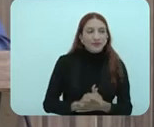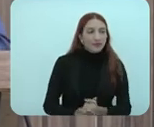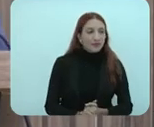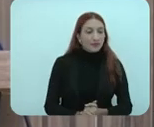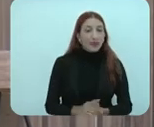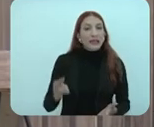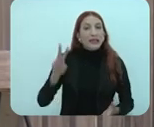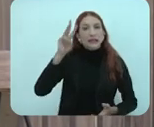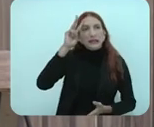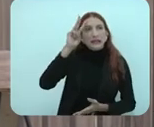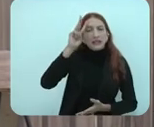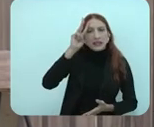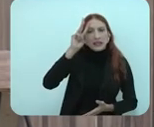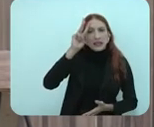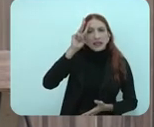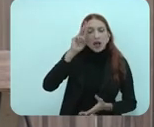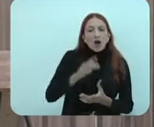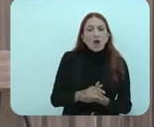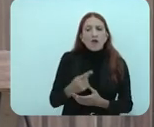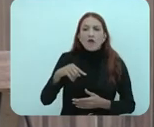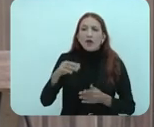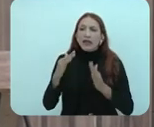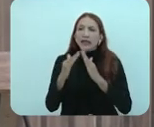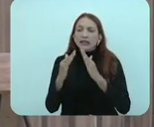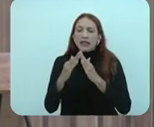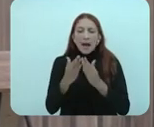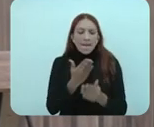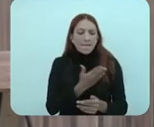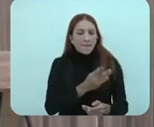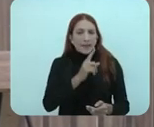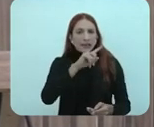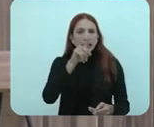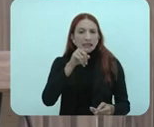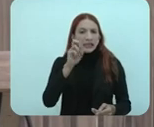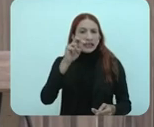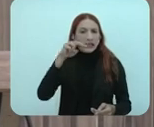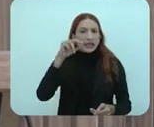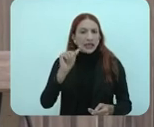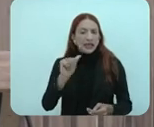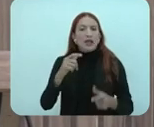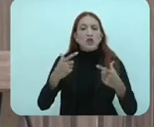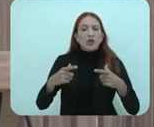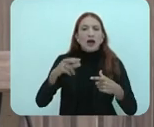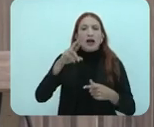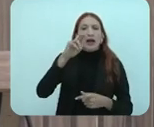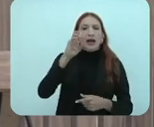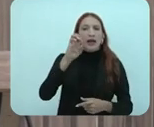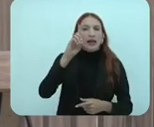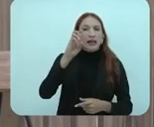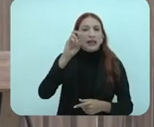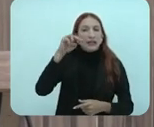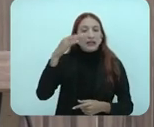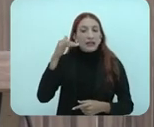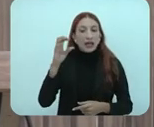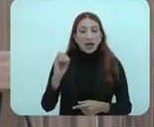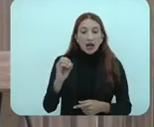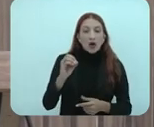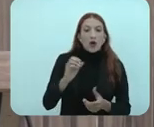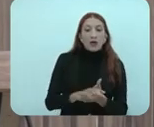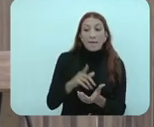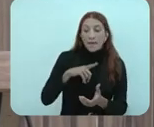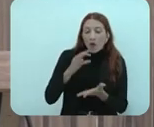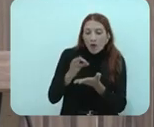Nesta terça-feira estive na casa da minha amiga Zena, lá no bairro Redenção, em mais uma edição do Café com